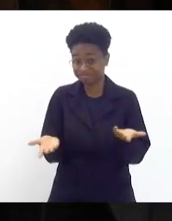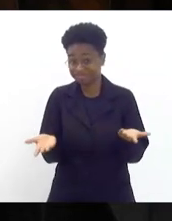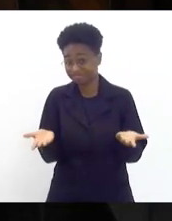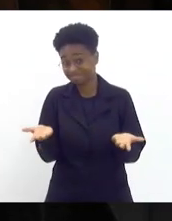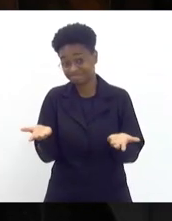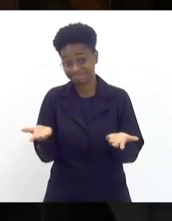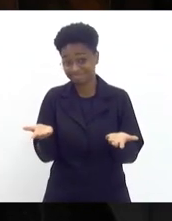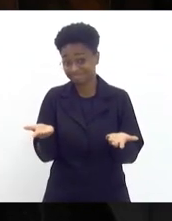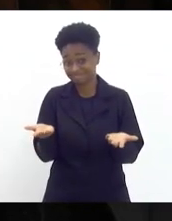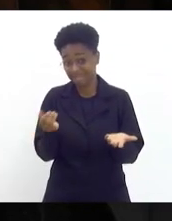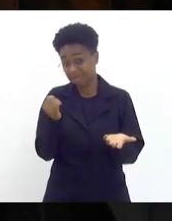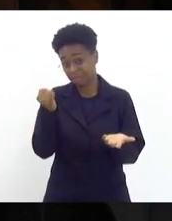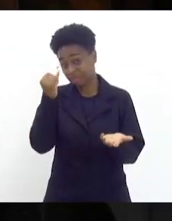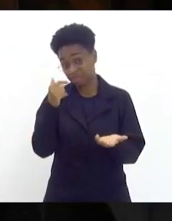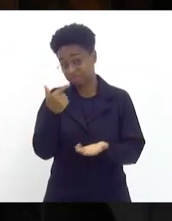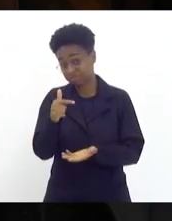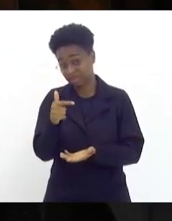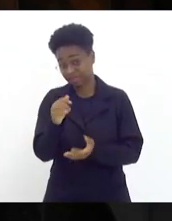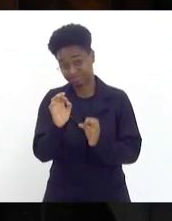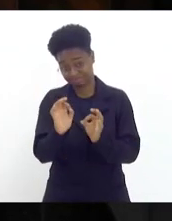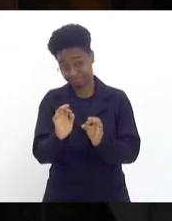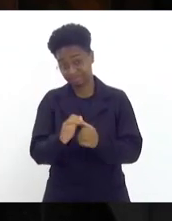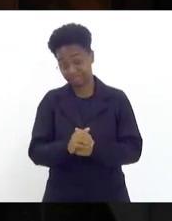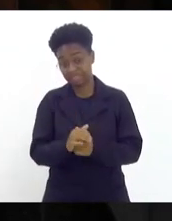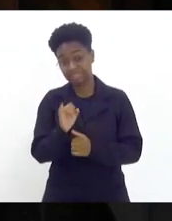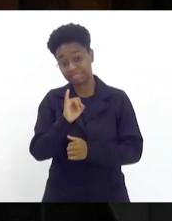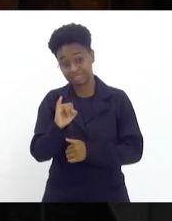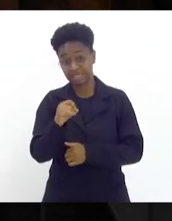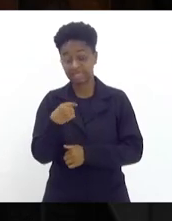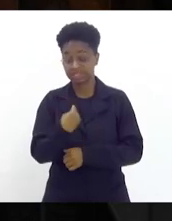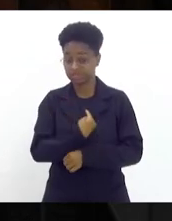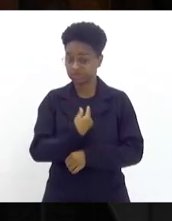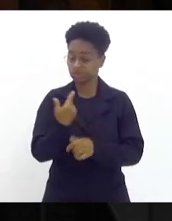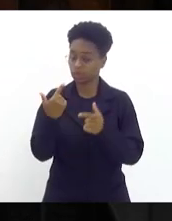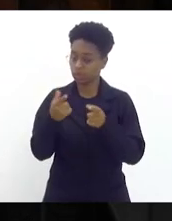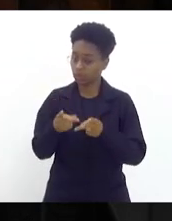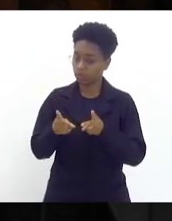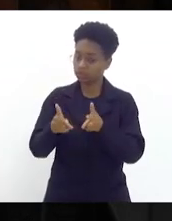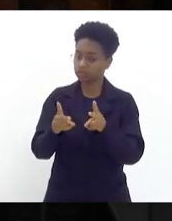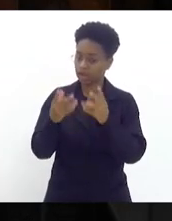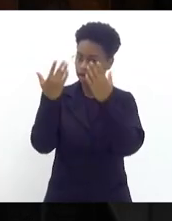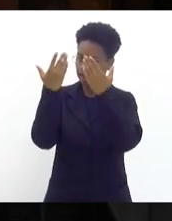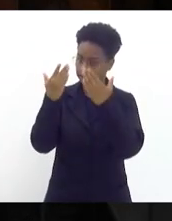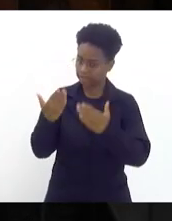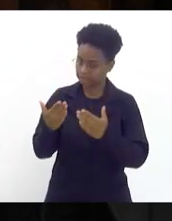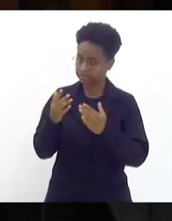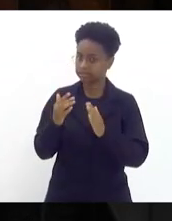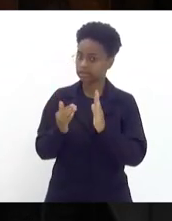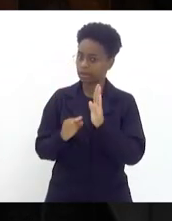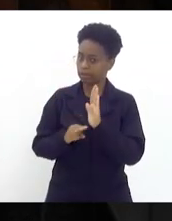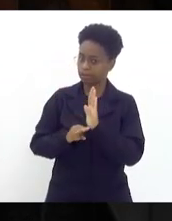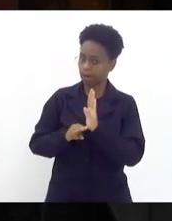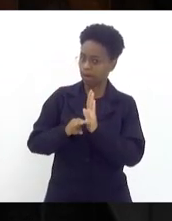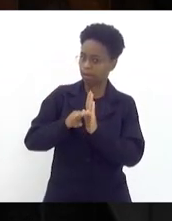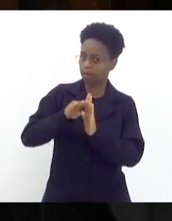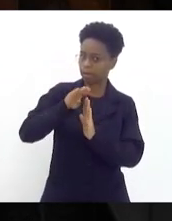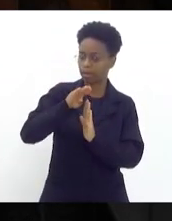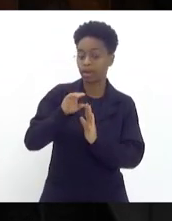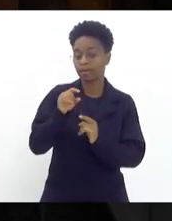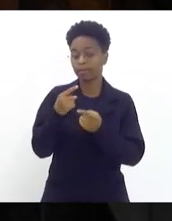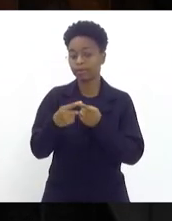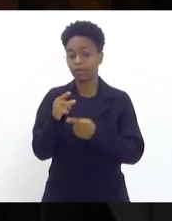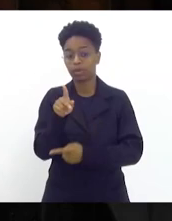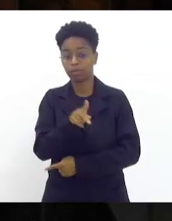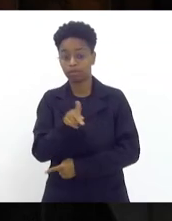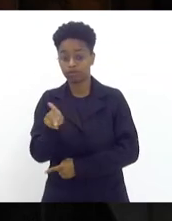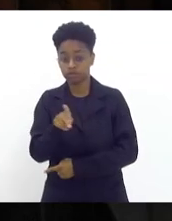não tá importando mais se a gente continuar análise aí vai aumentando né aí no professor